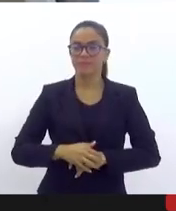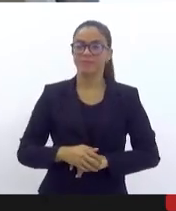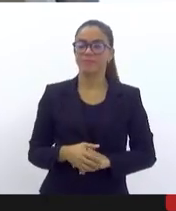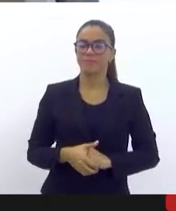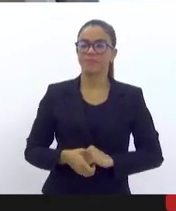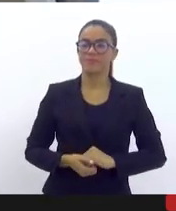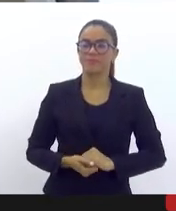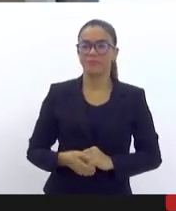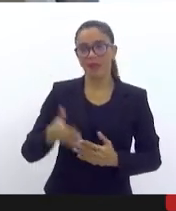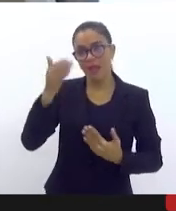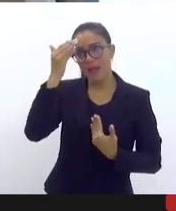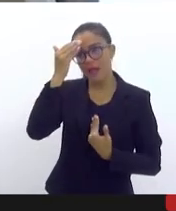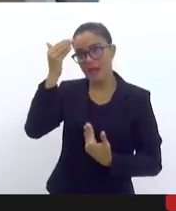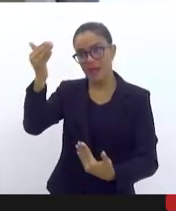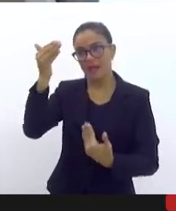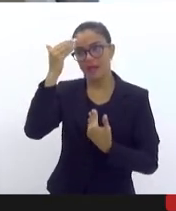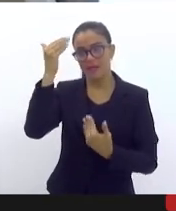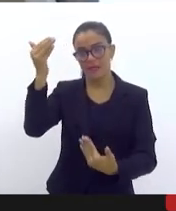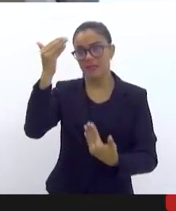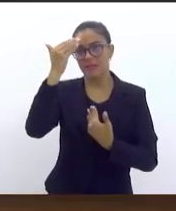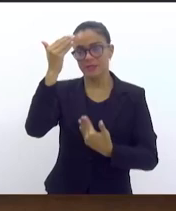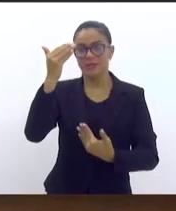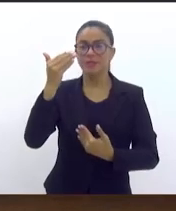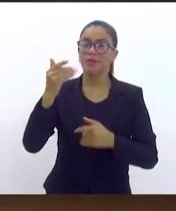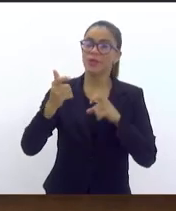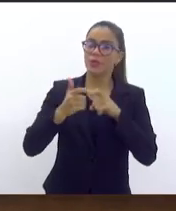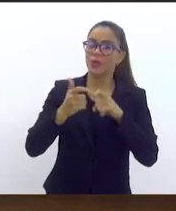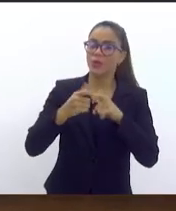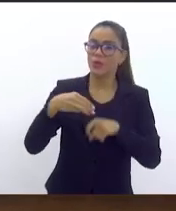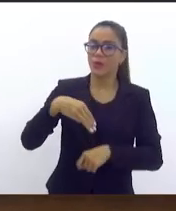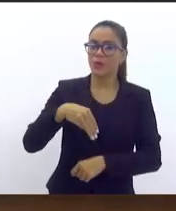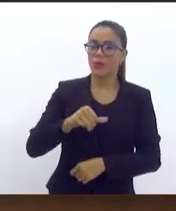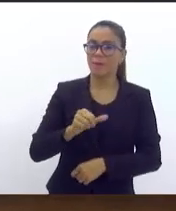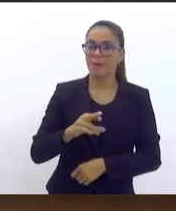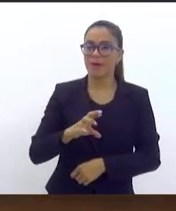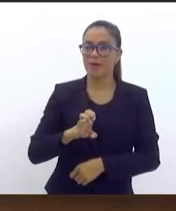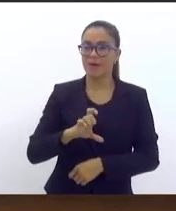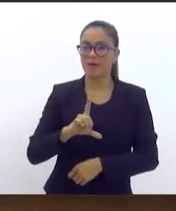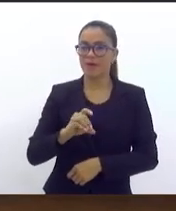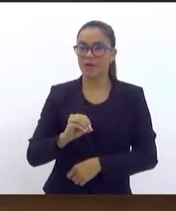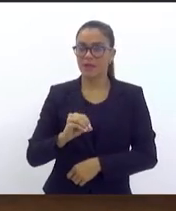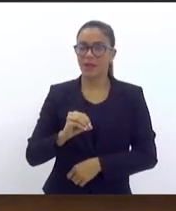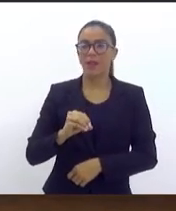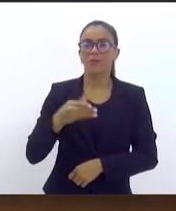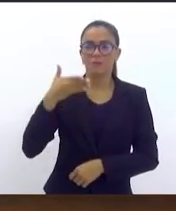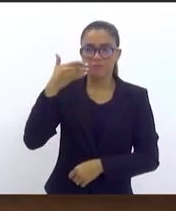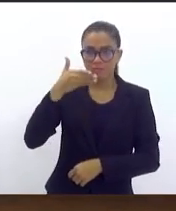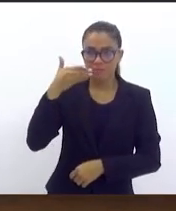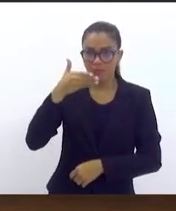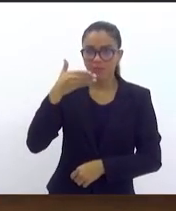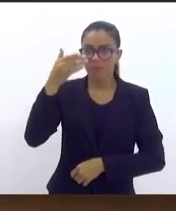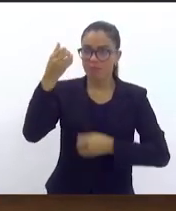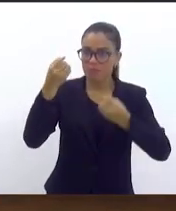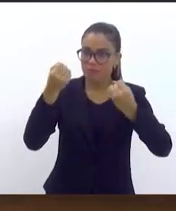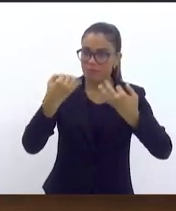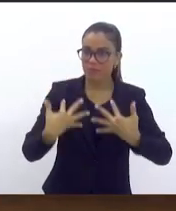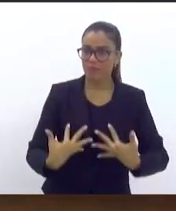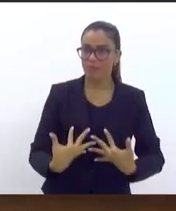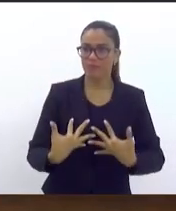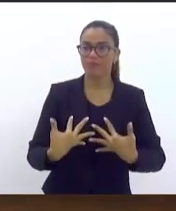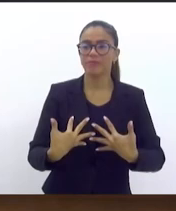Senhores agradeço Dr Marcelo pelas palavras e também pela explanação